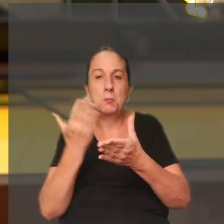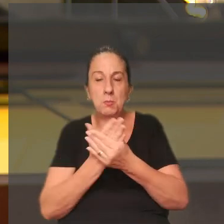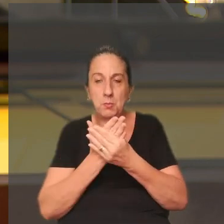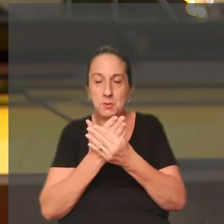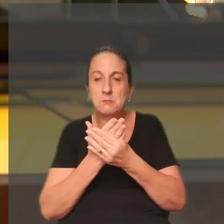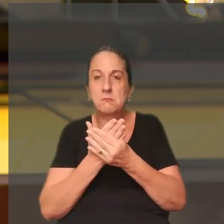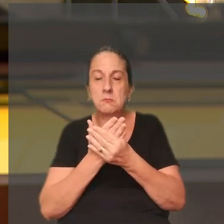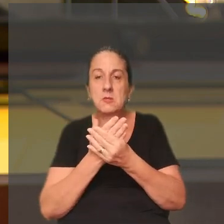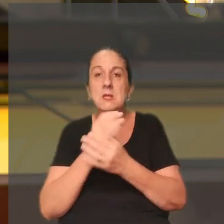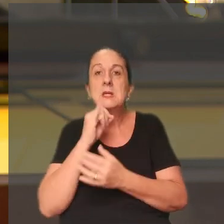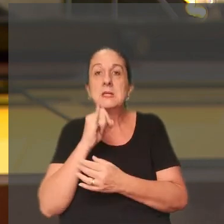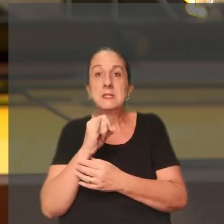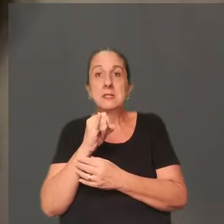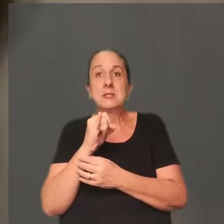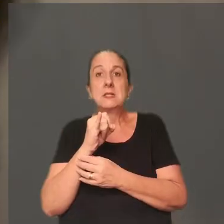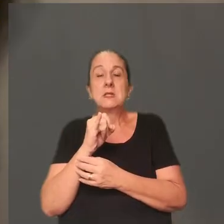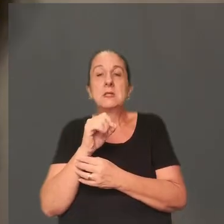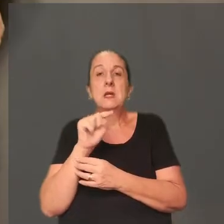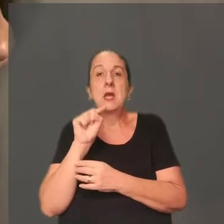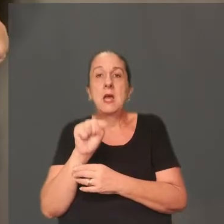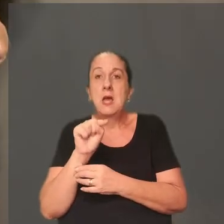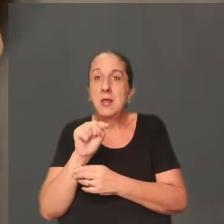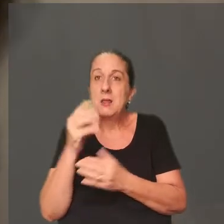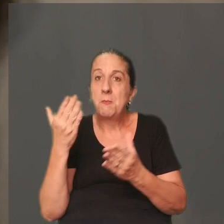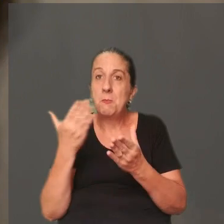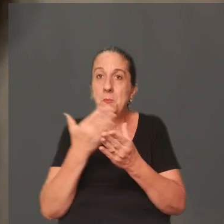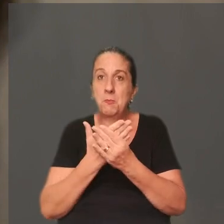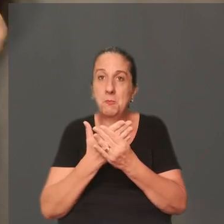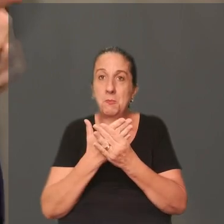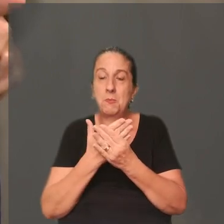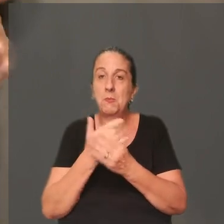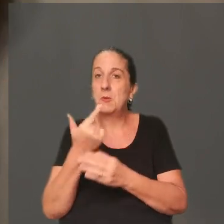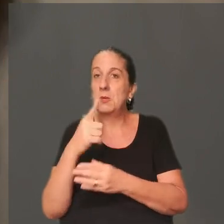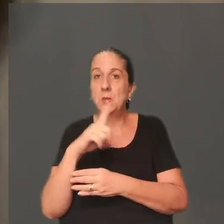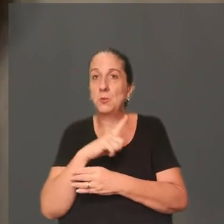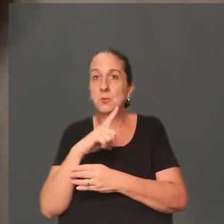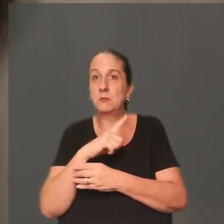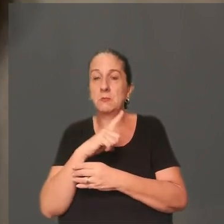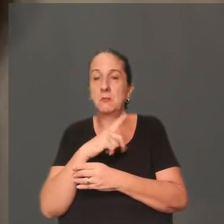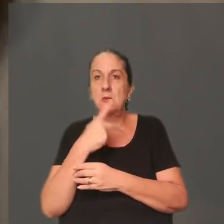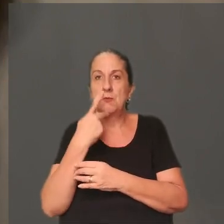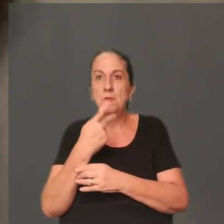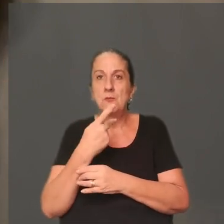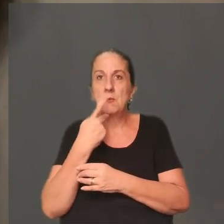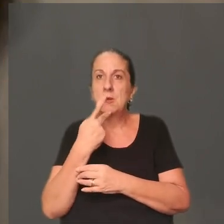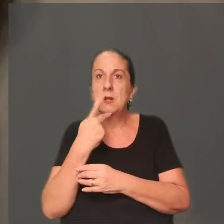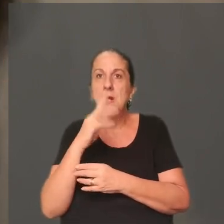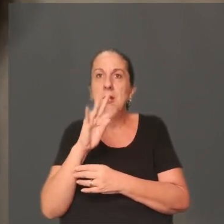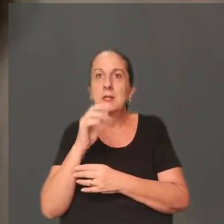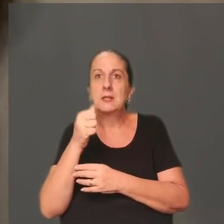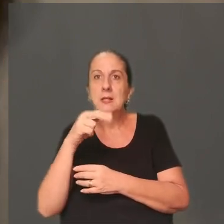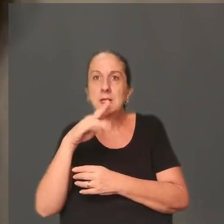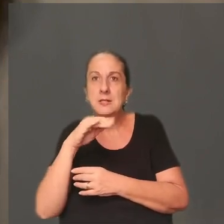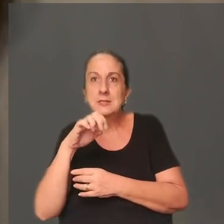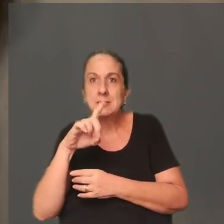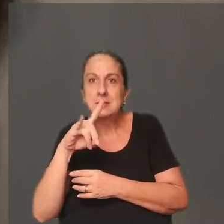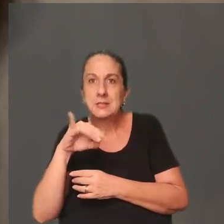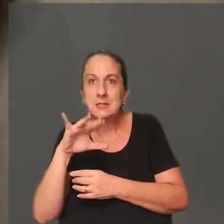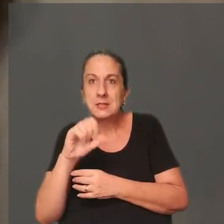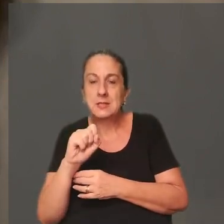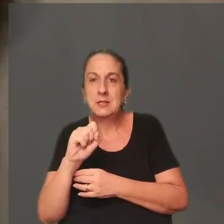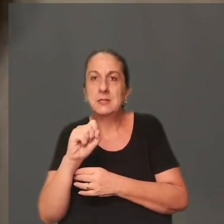indeferir o processamento do agravo de instrumento se naquele processo não se revelar a